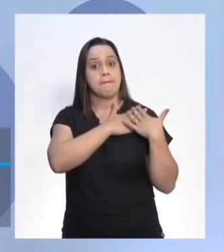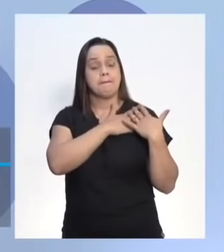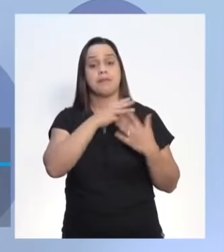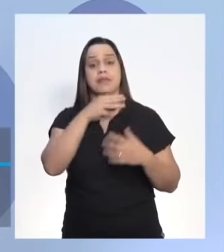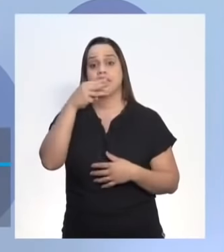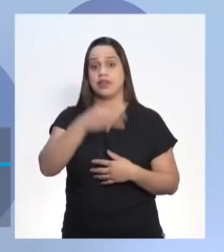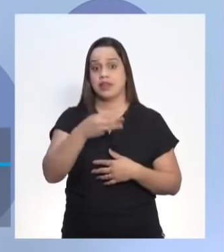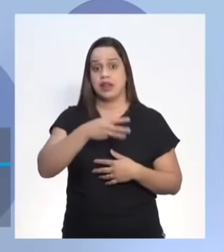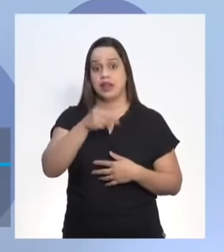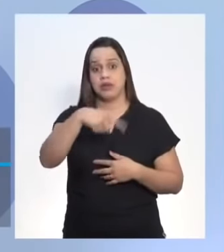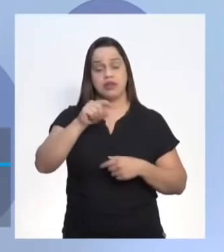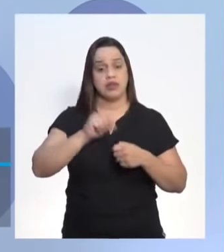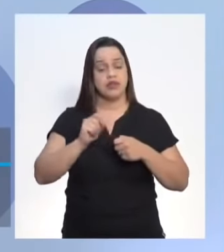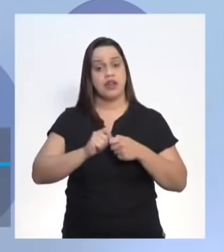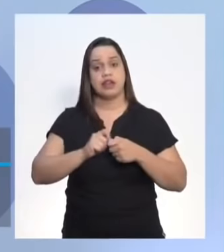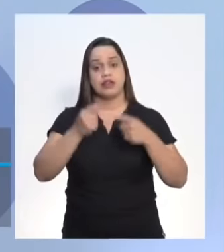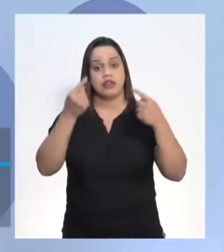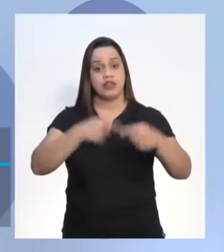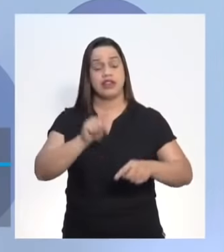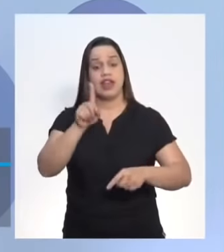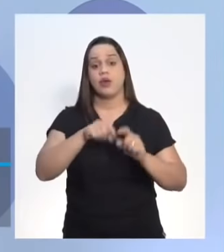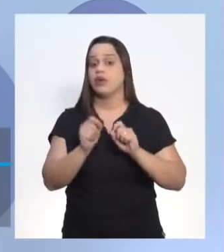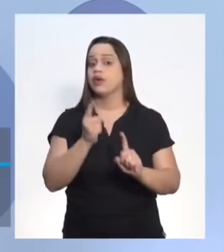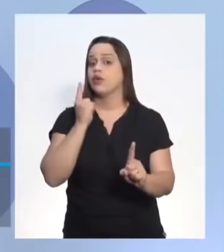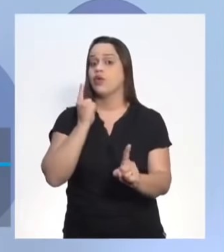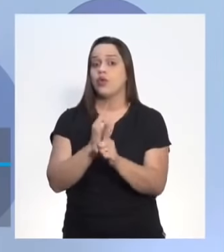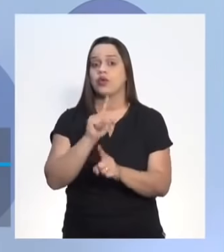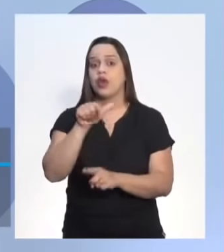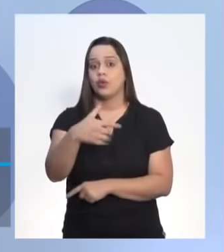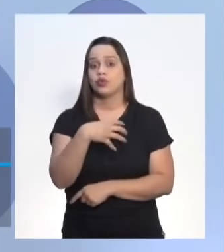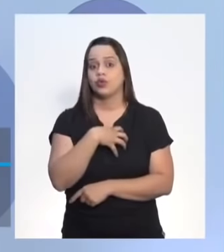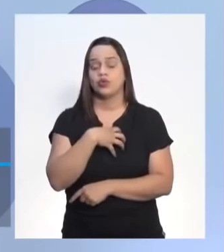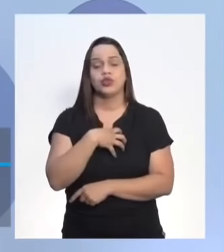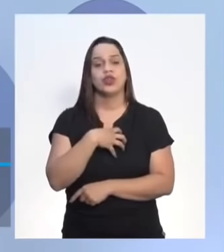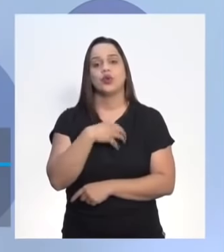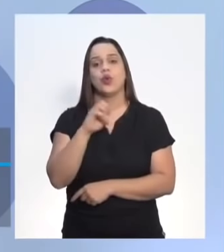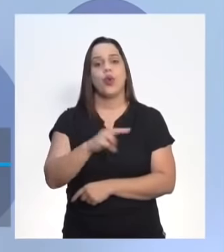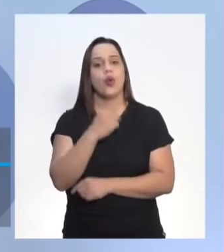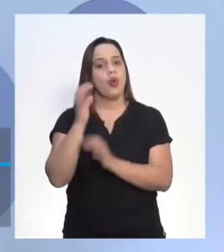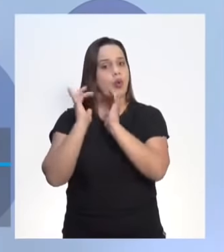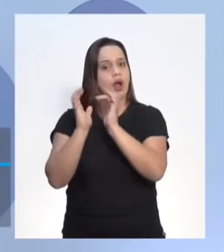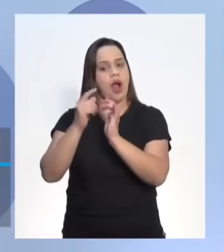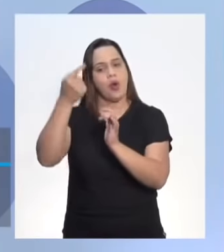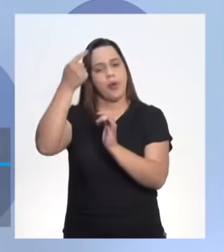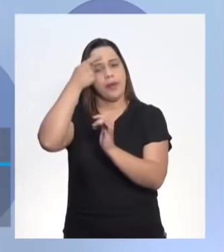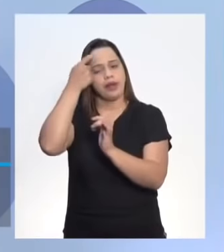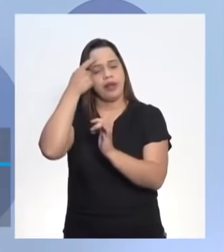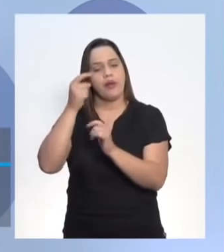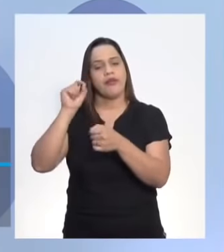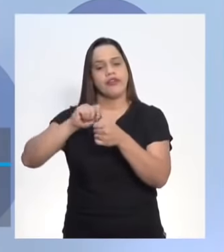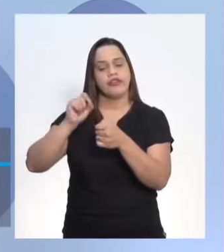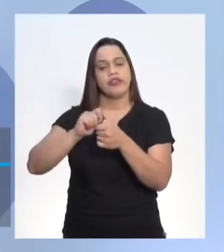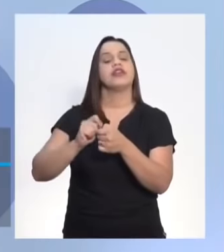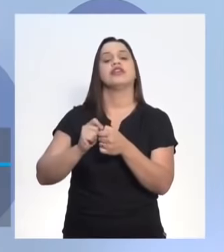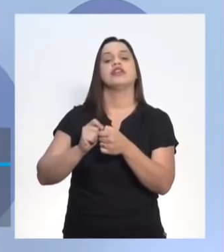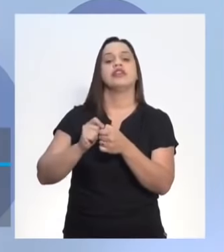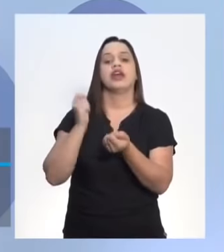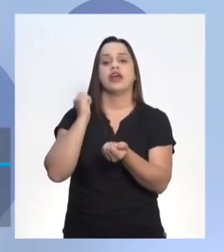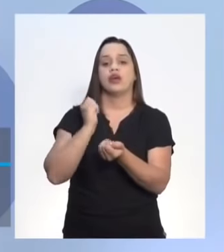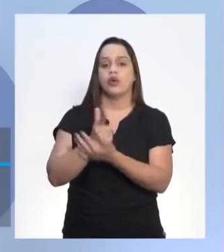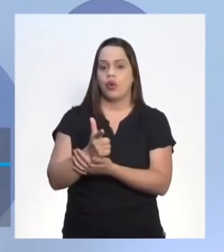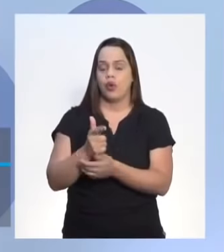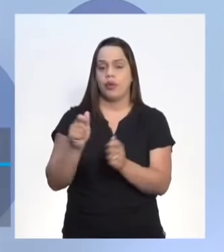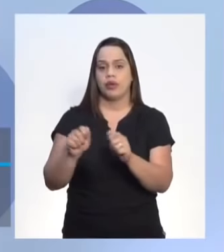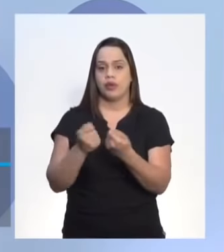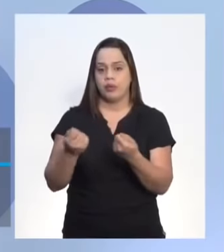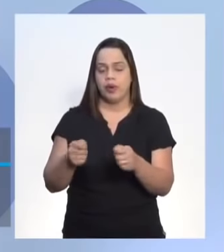lá o desafio, que era encontrar outra forma ou um cálculo mental para realizar lá a compra do pão